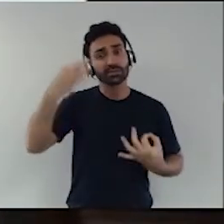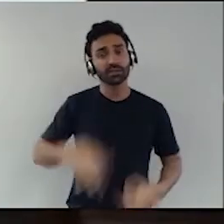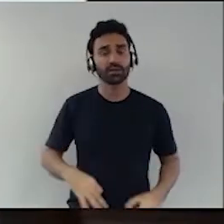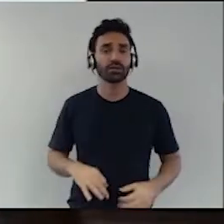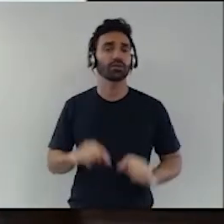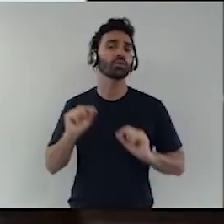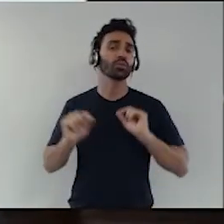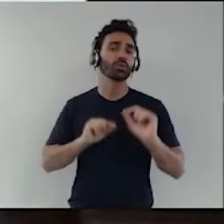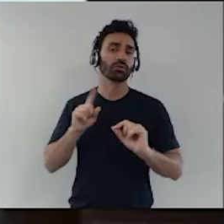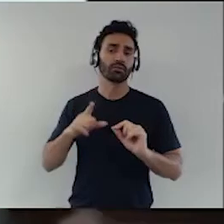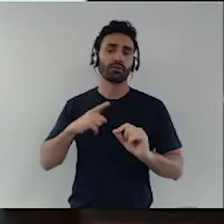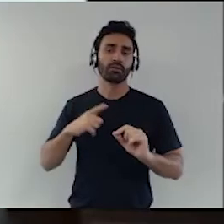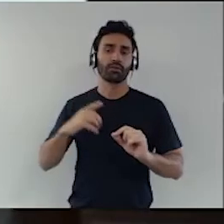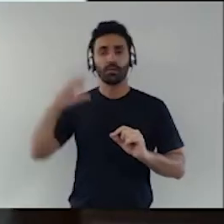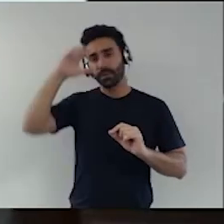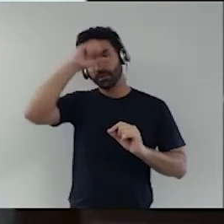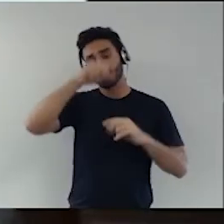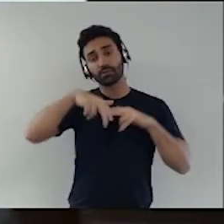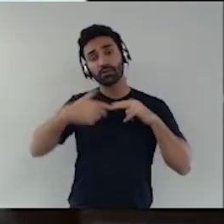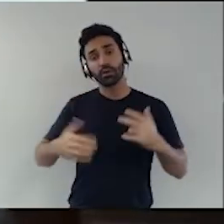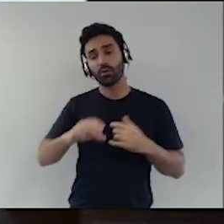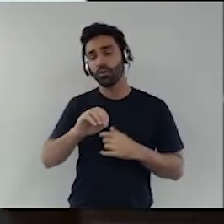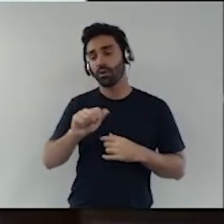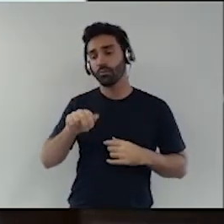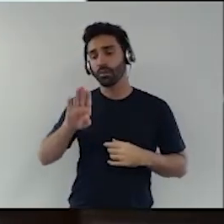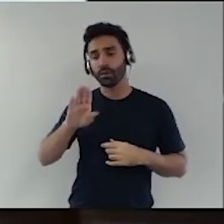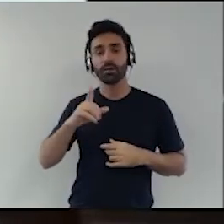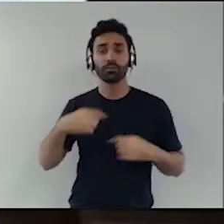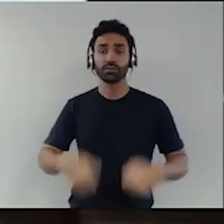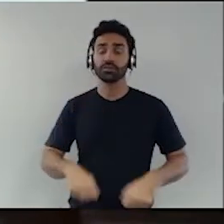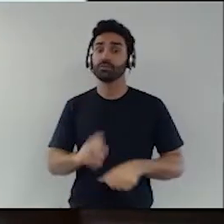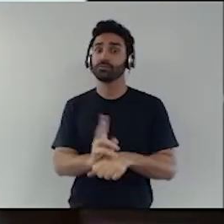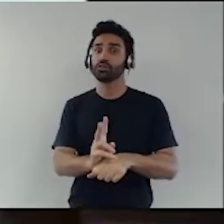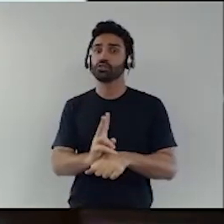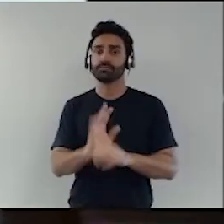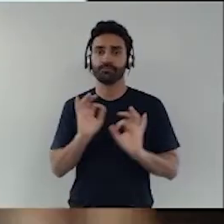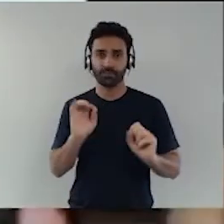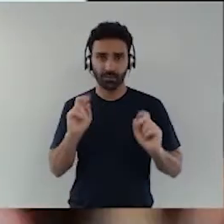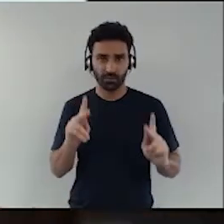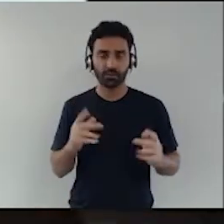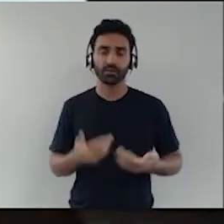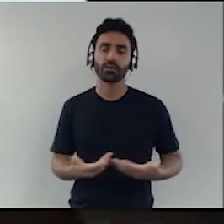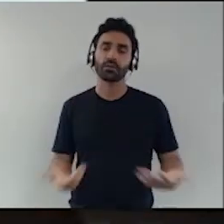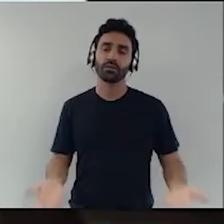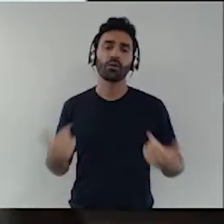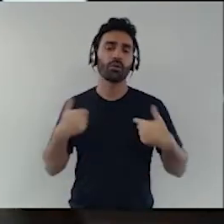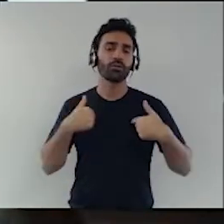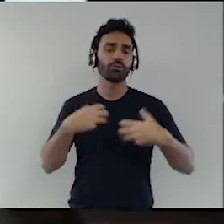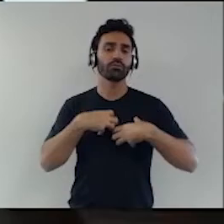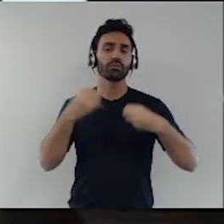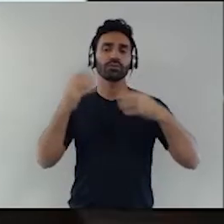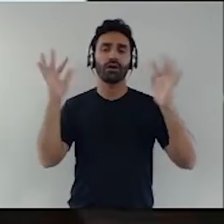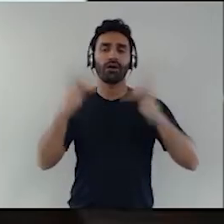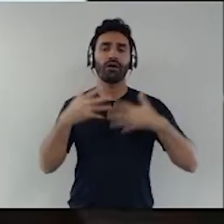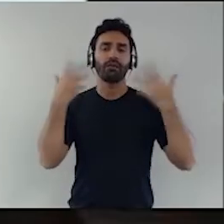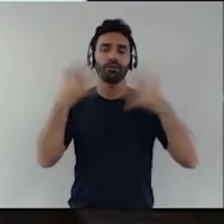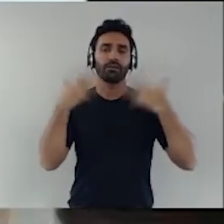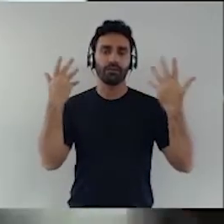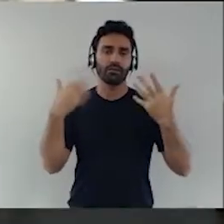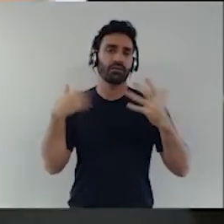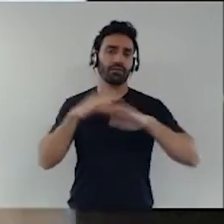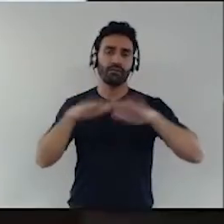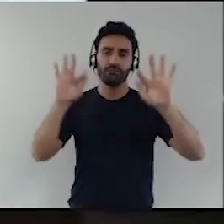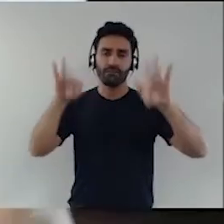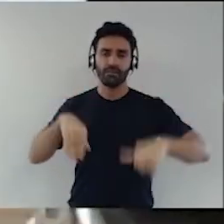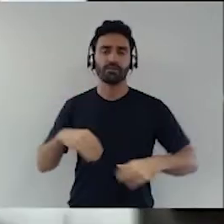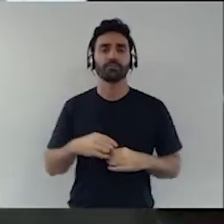nesse aprendizado e a OAB ficar vigilante em relação a isso tudo, né? Então, renovando minha alegria de estar com os senhores, me despeço aqui, doutor